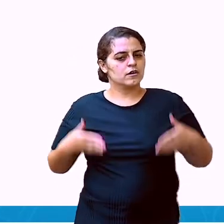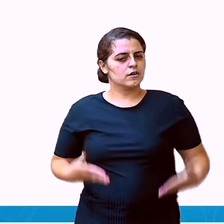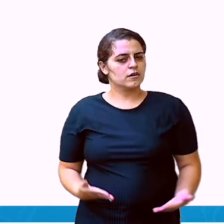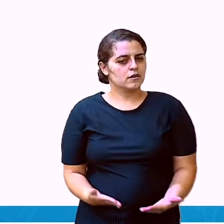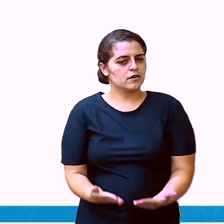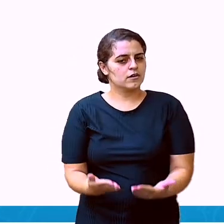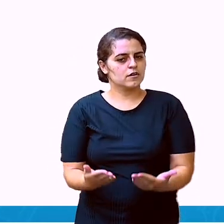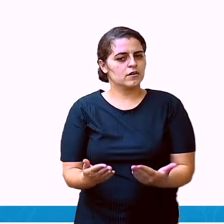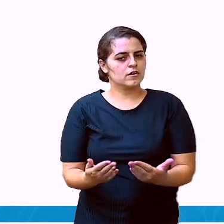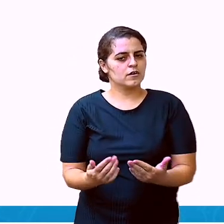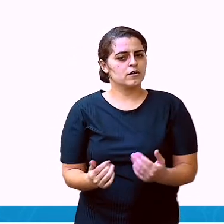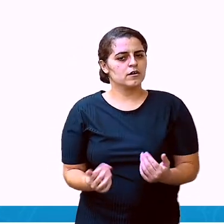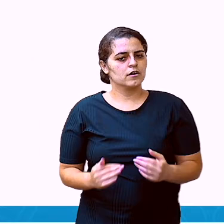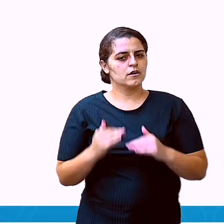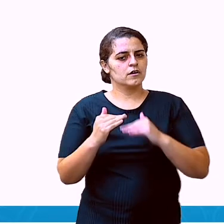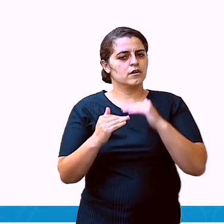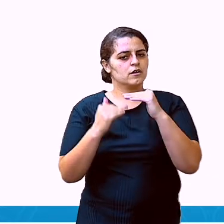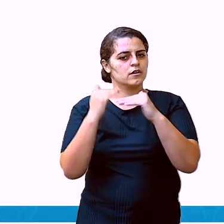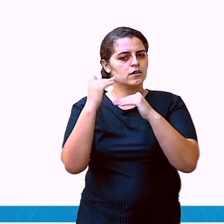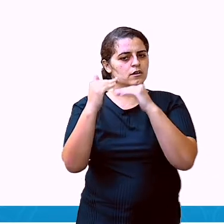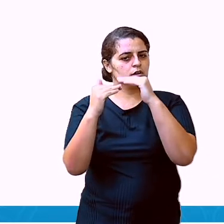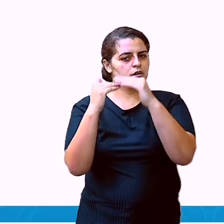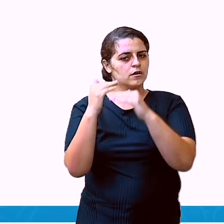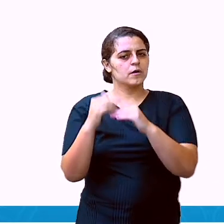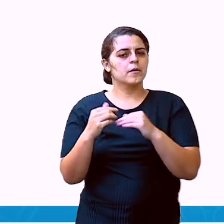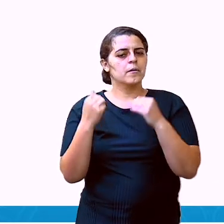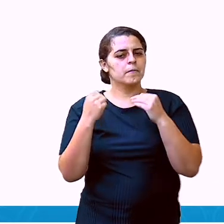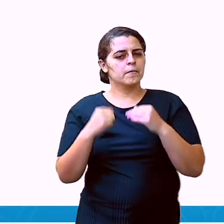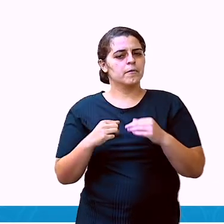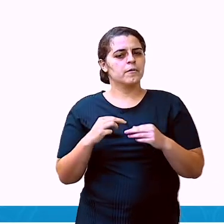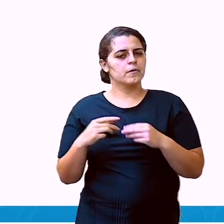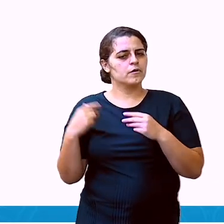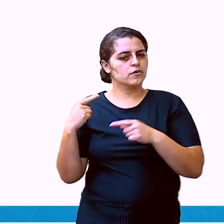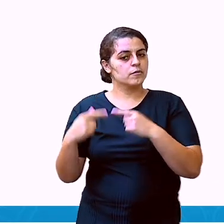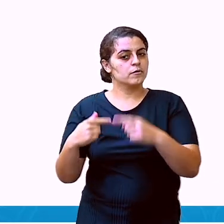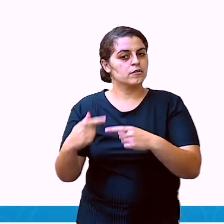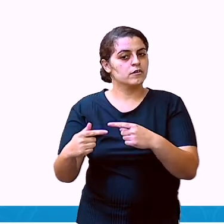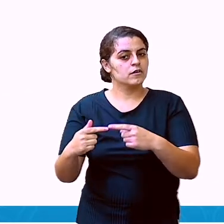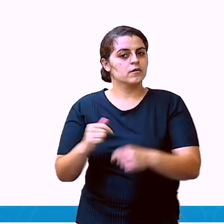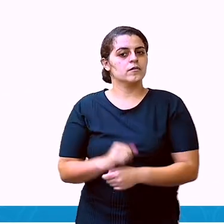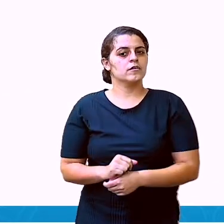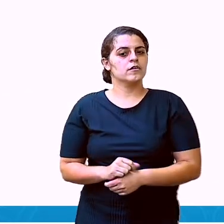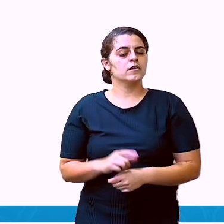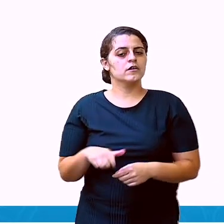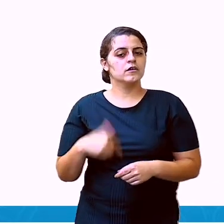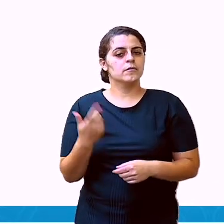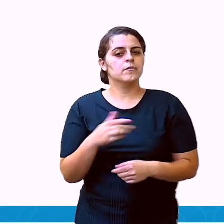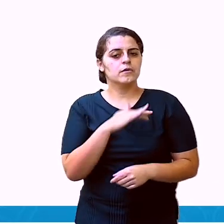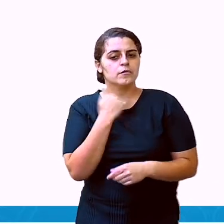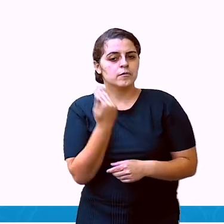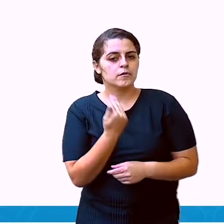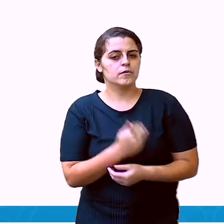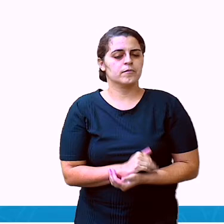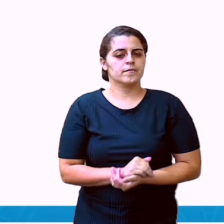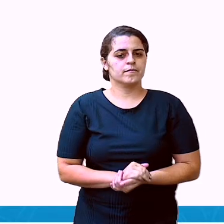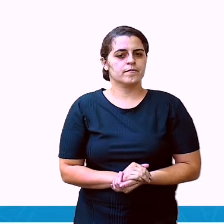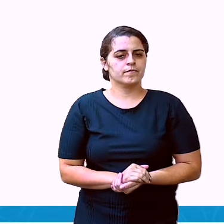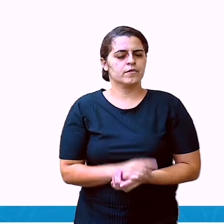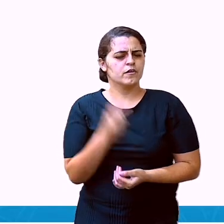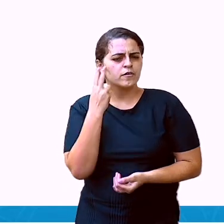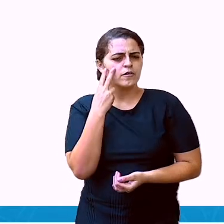nasce, cresce, pode se reproduzir e depois morre.